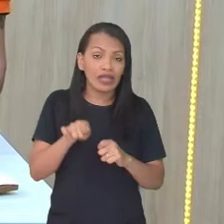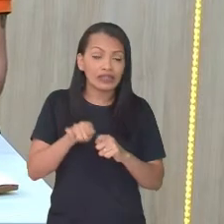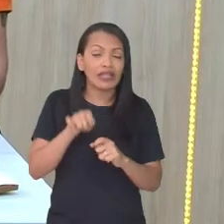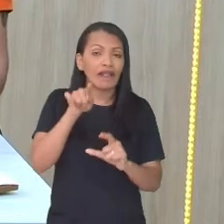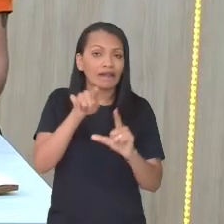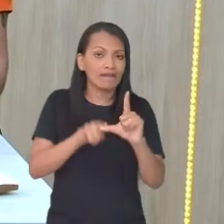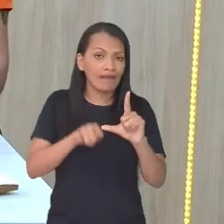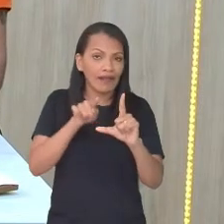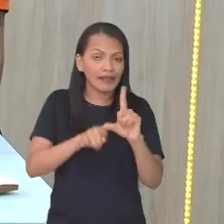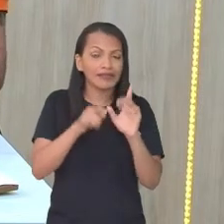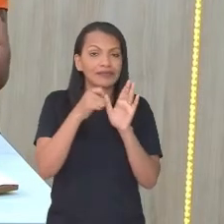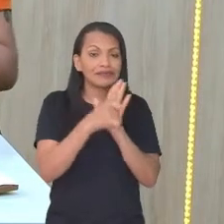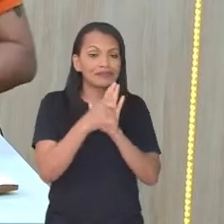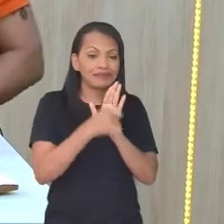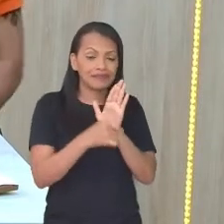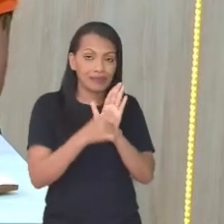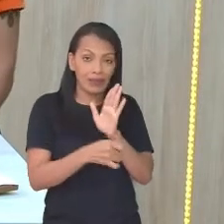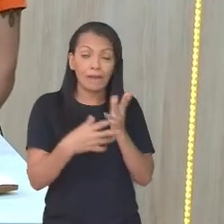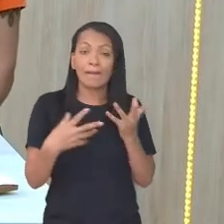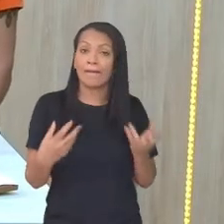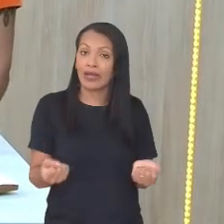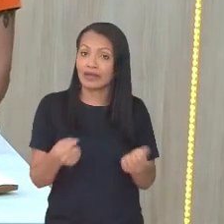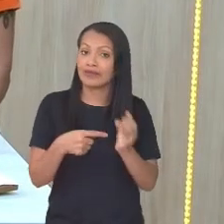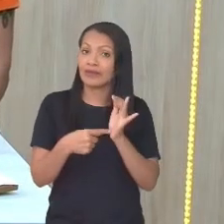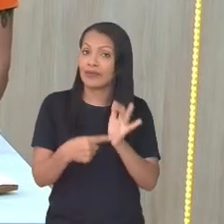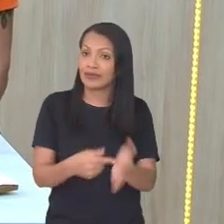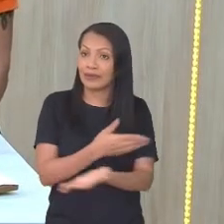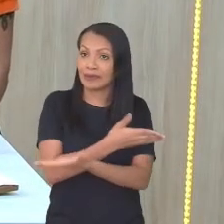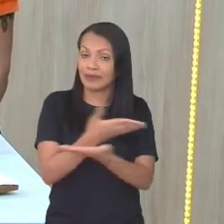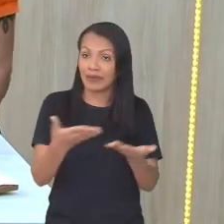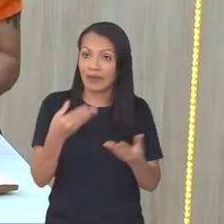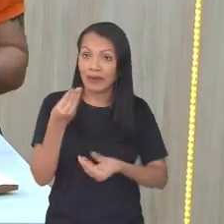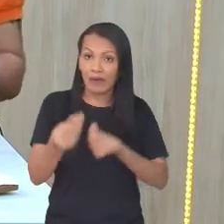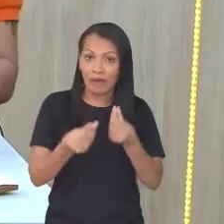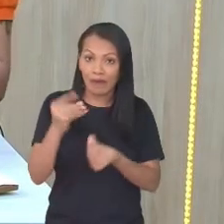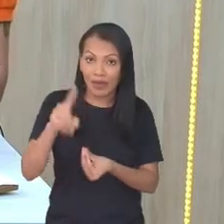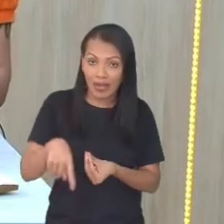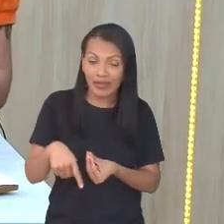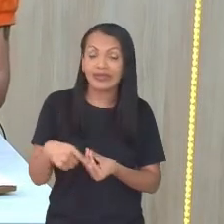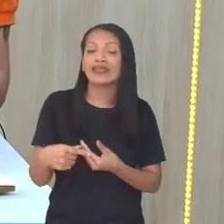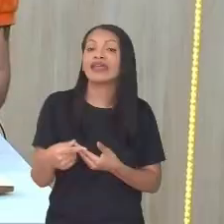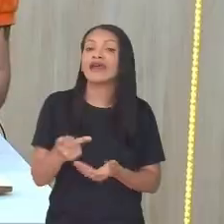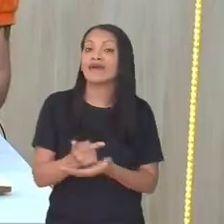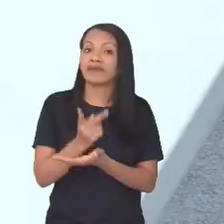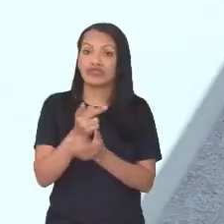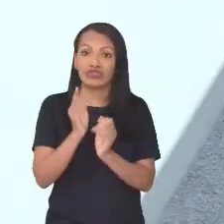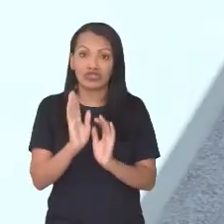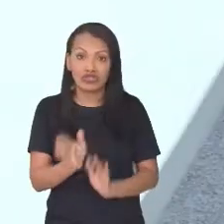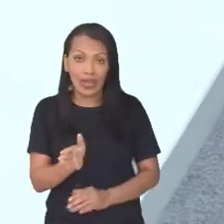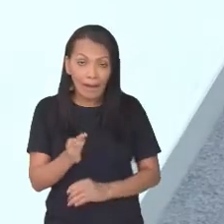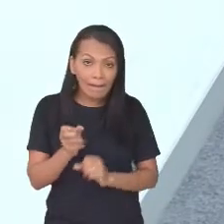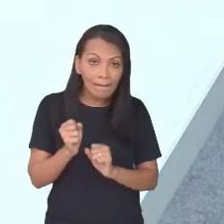letras, né? Mas a gente vai mostrar para vocês como é que funciona. Será que já pode?